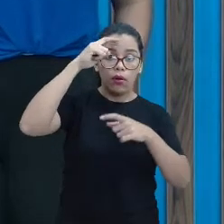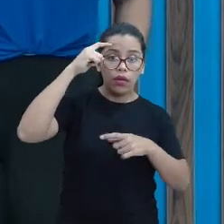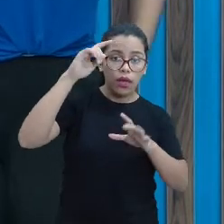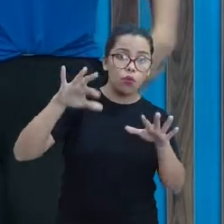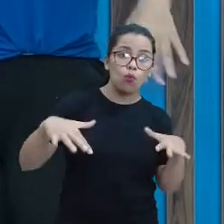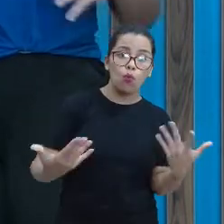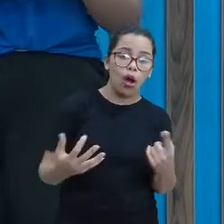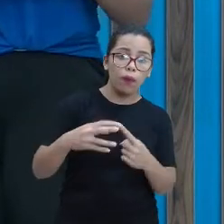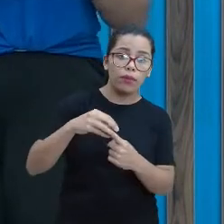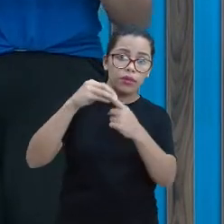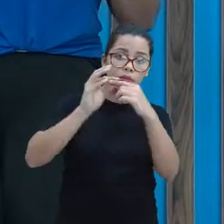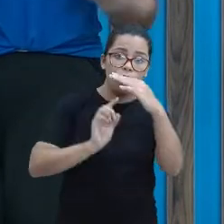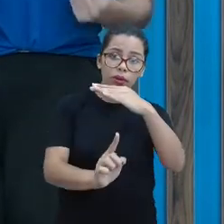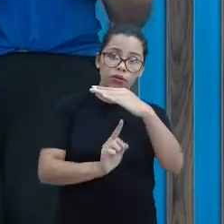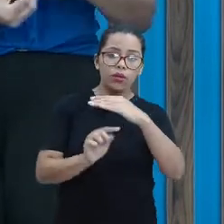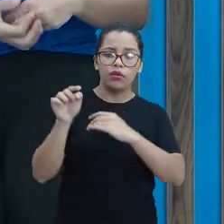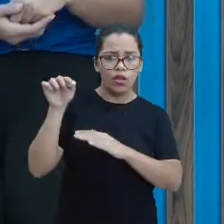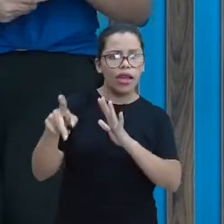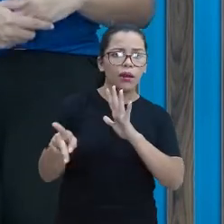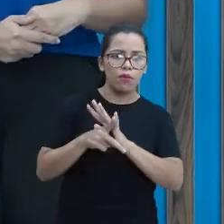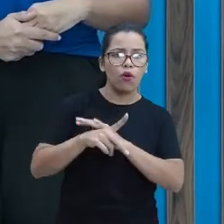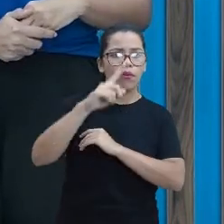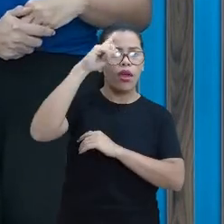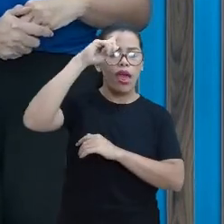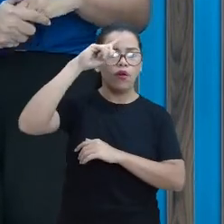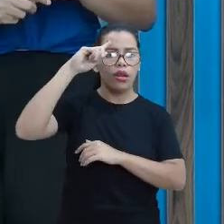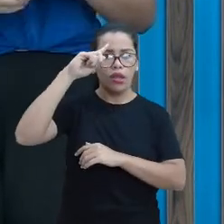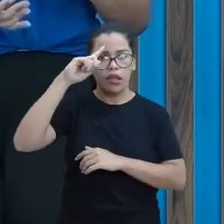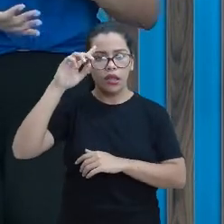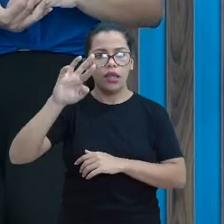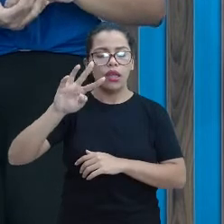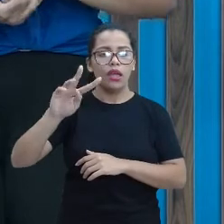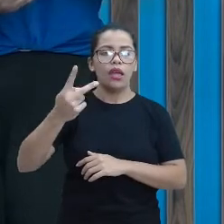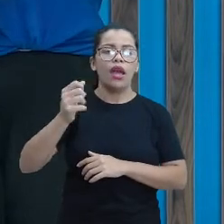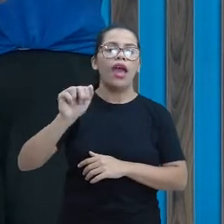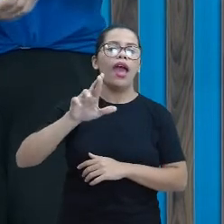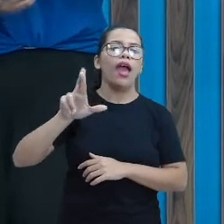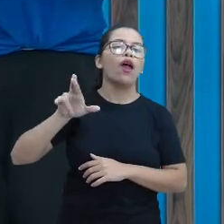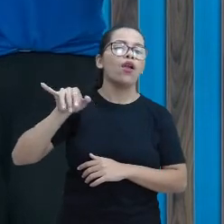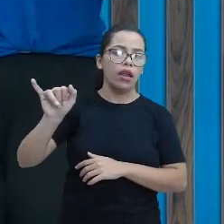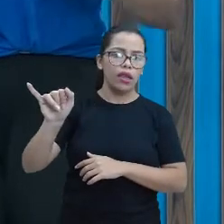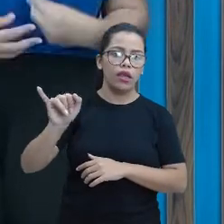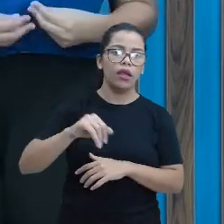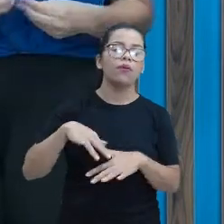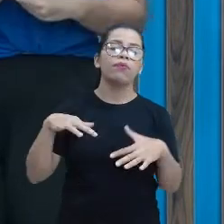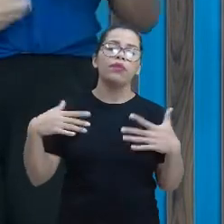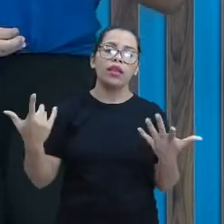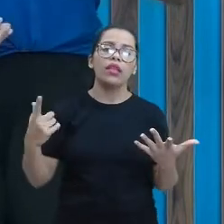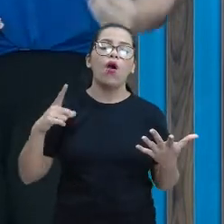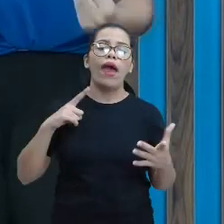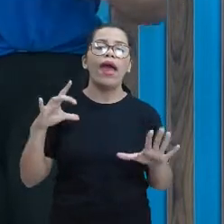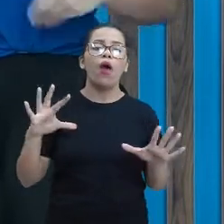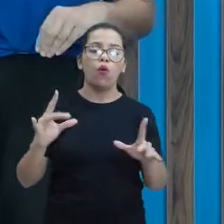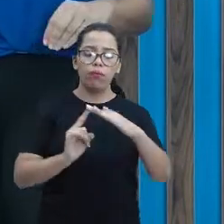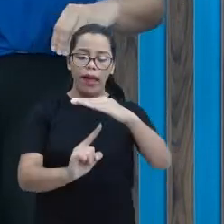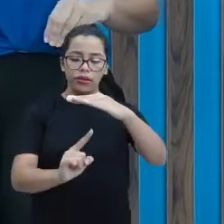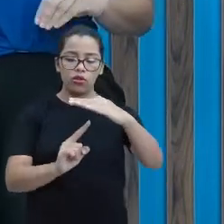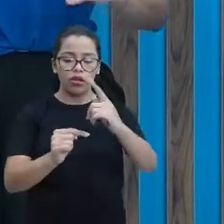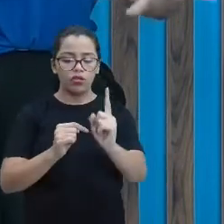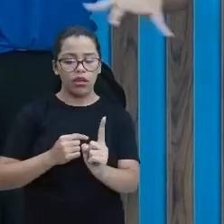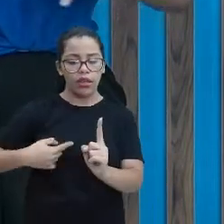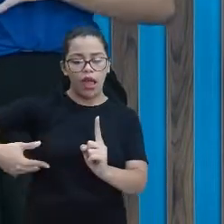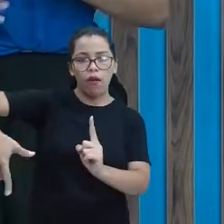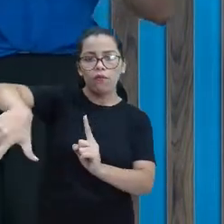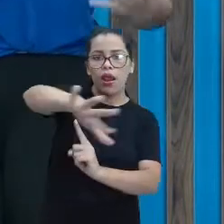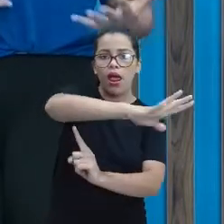Então, o protagonismo, ele é facilmente identificável, né? Vai ser aquele personagem que a história gira em torno dele. Ele é quem